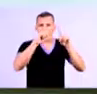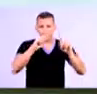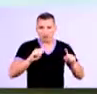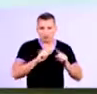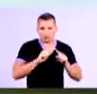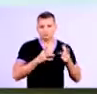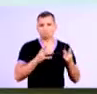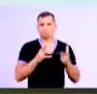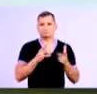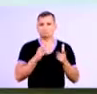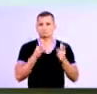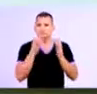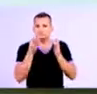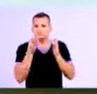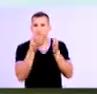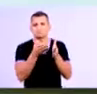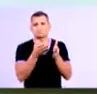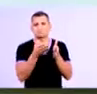indicando